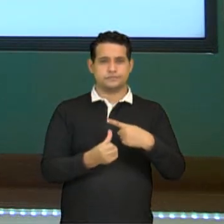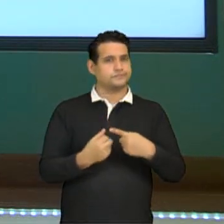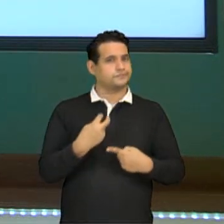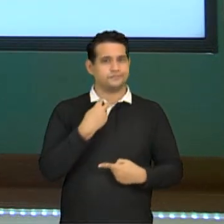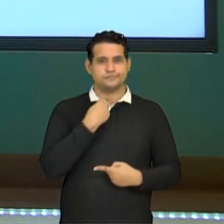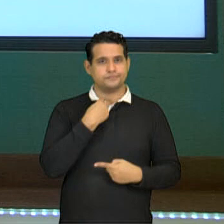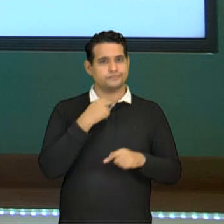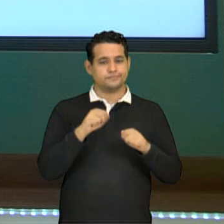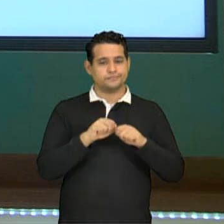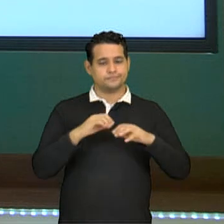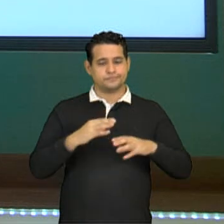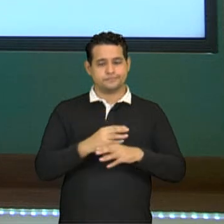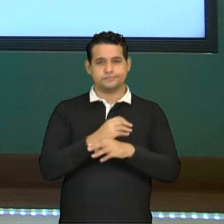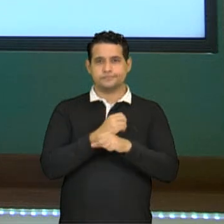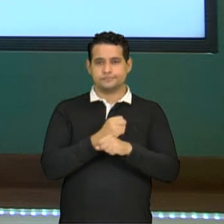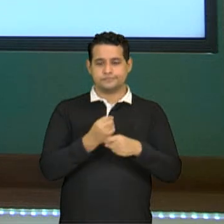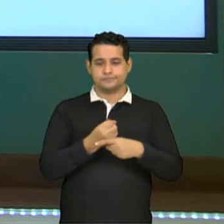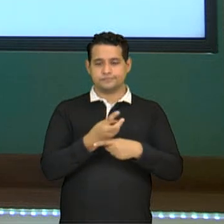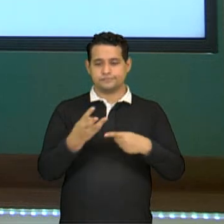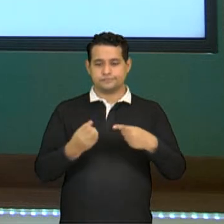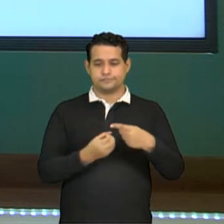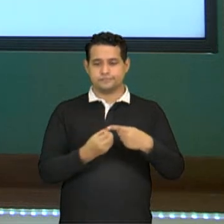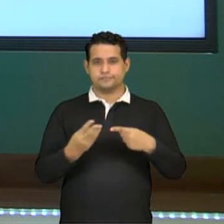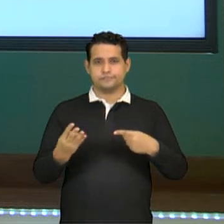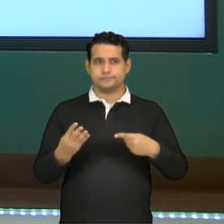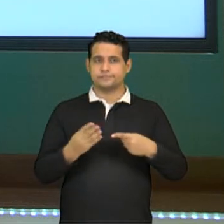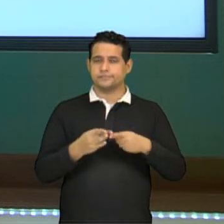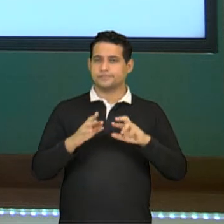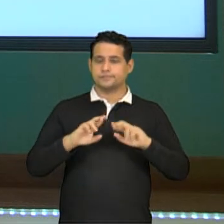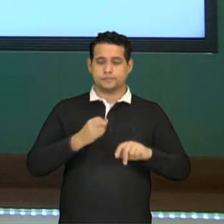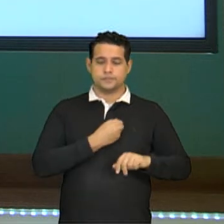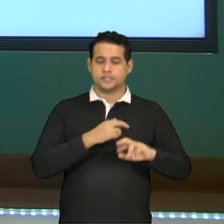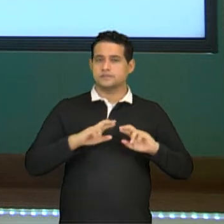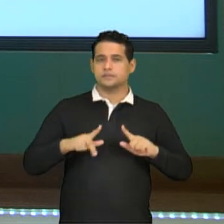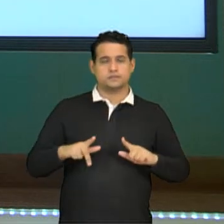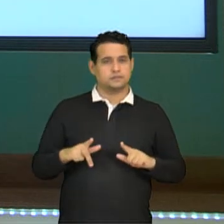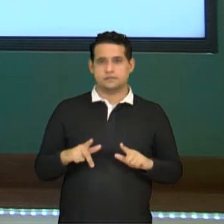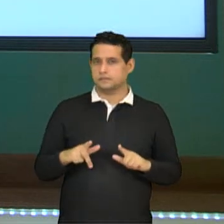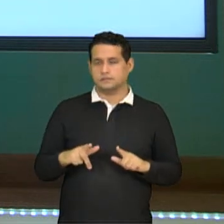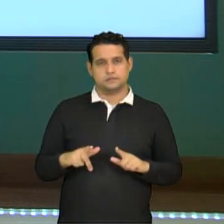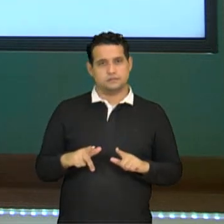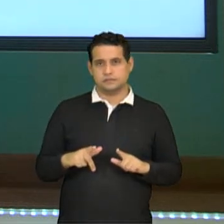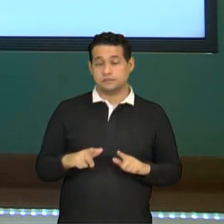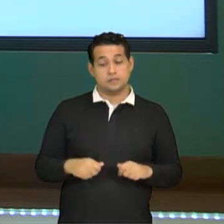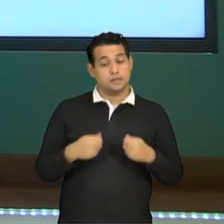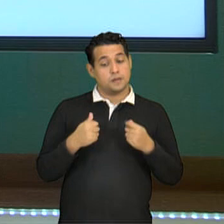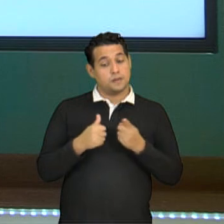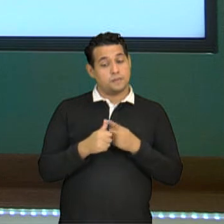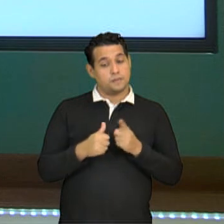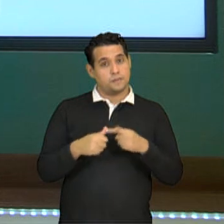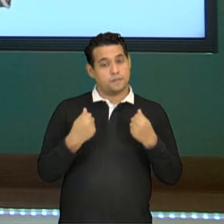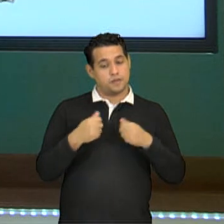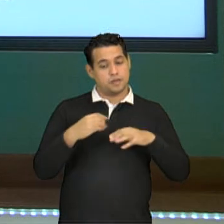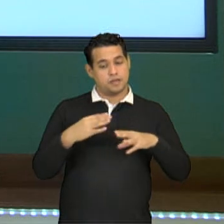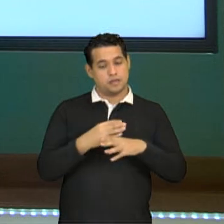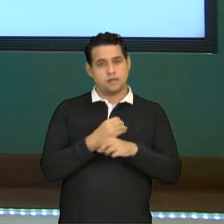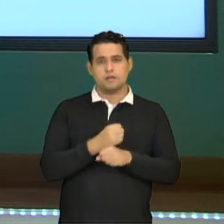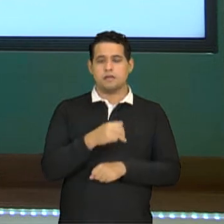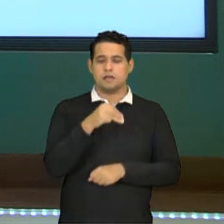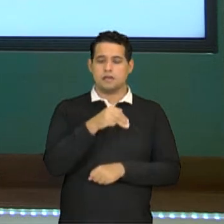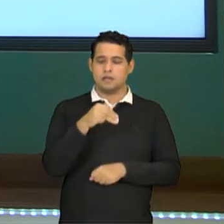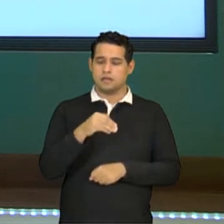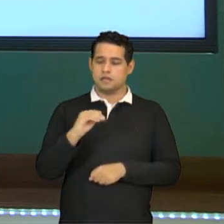fazer soma de fração com denominadores diferentes. Primeiro, eu tenho que calcular o MMC,